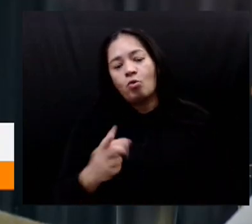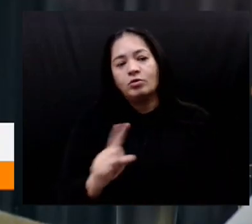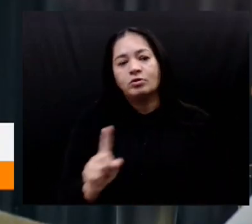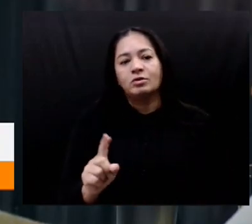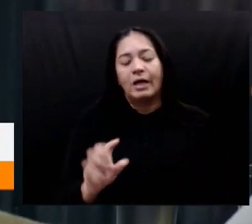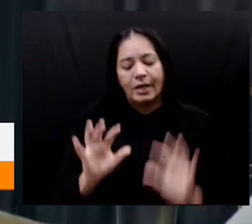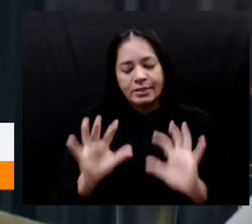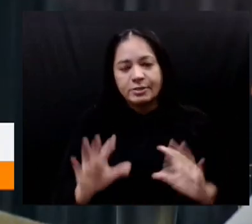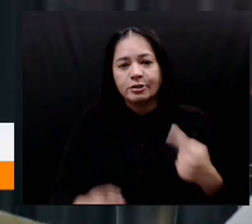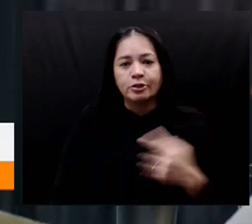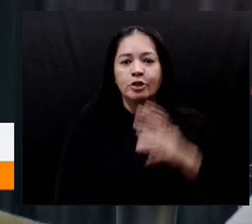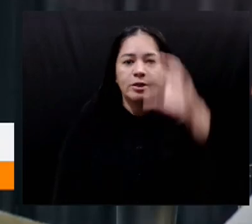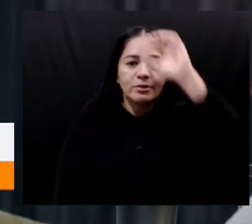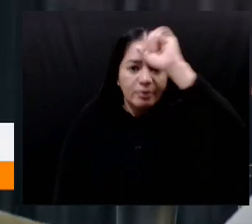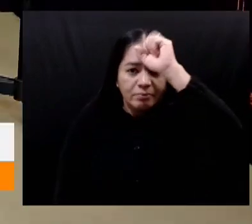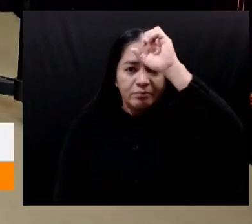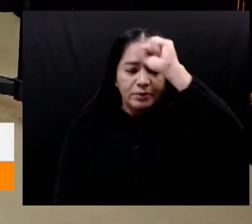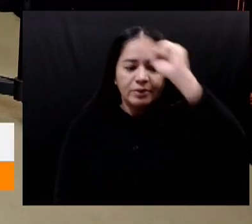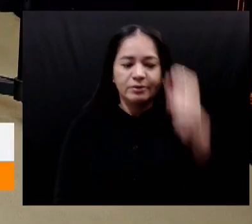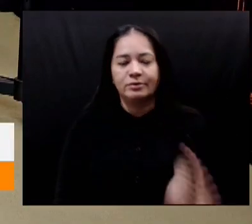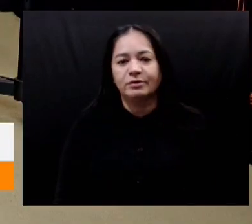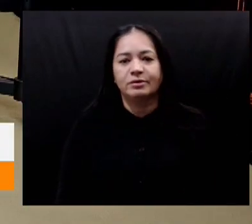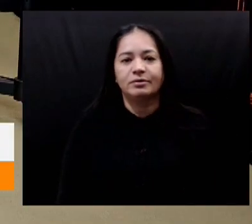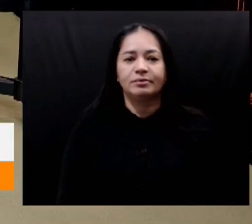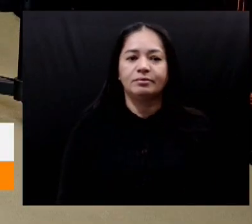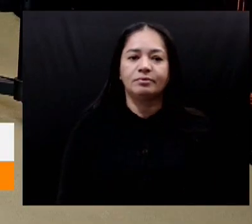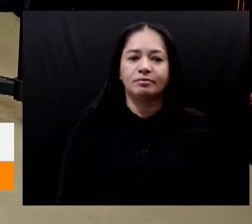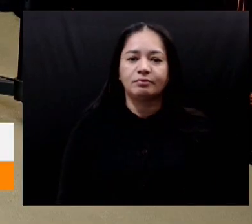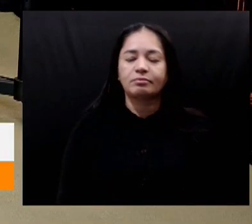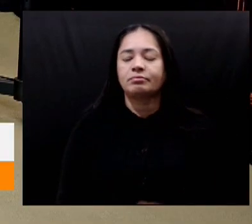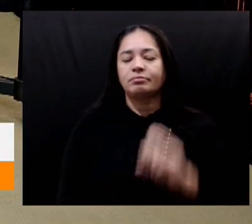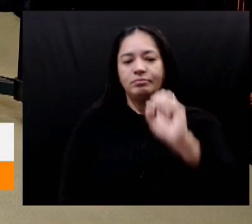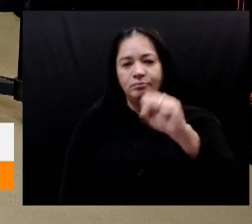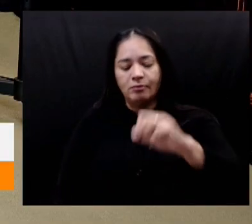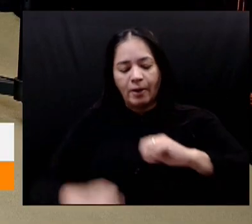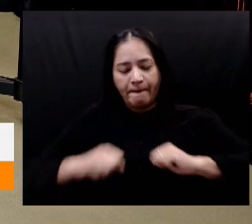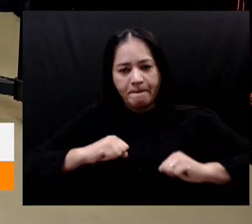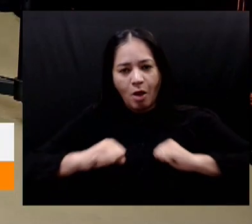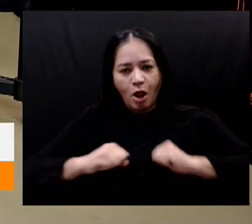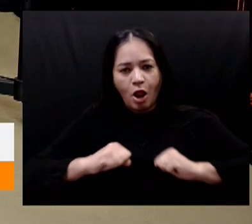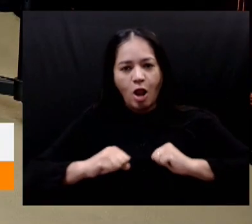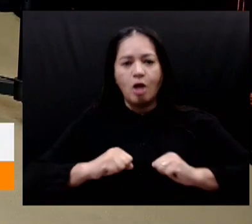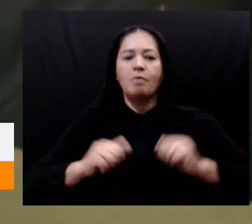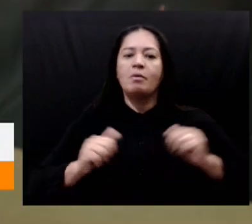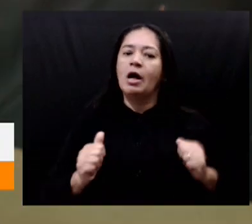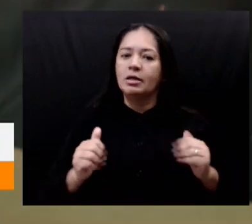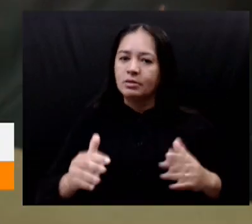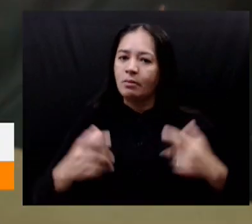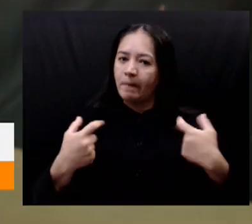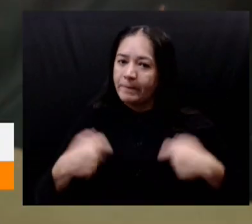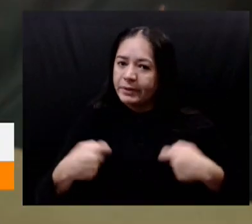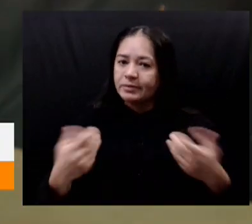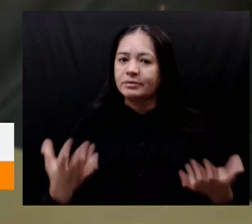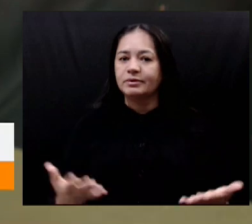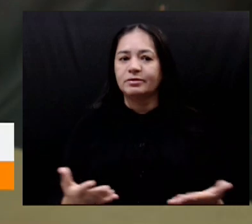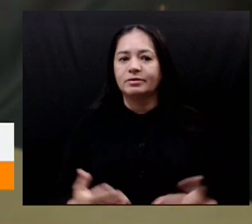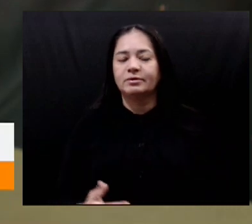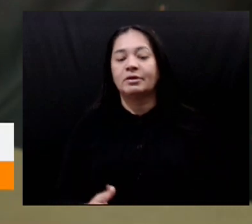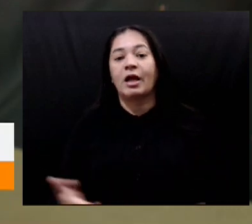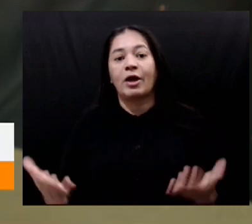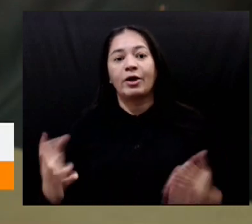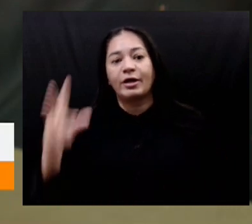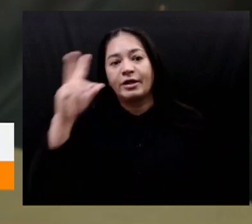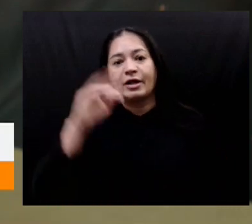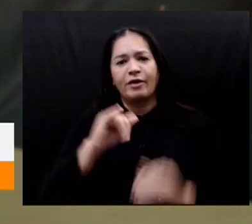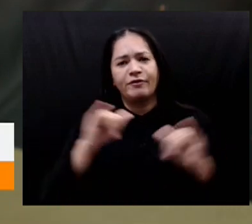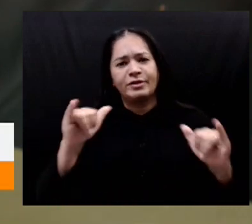aprende, não é? Exatamente, né, tem que ter movimento e tem que ter ação. Exatamente. E eu quero lembrar vocês, falando em movimento,